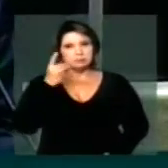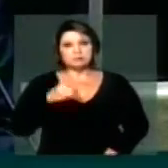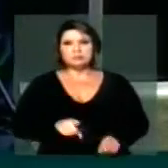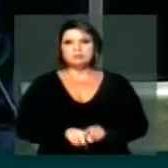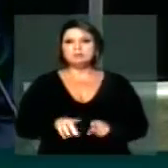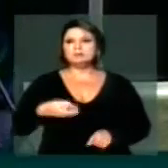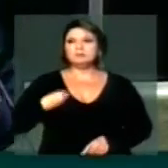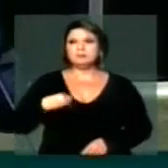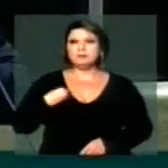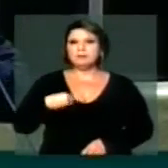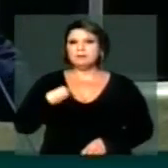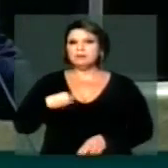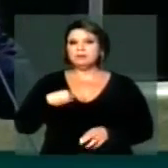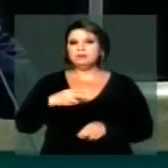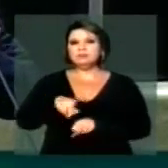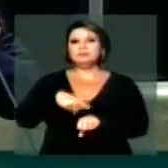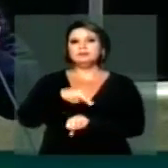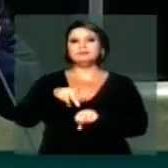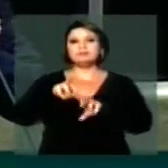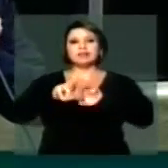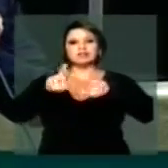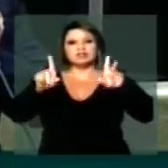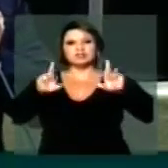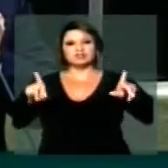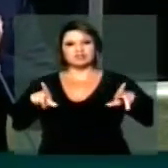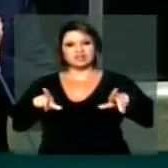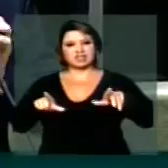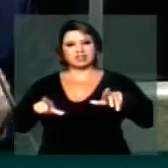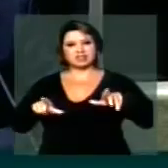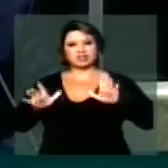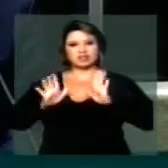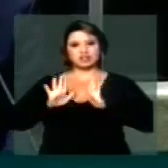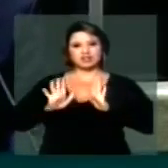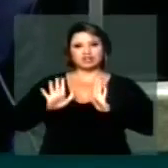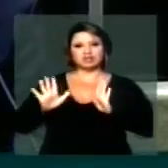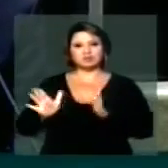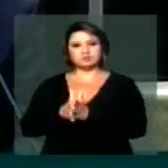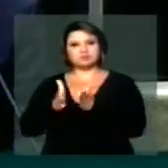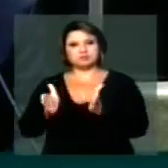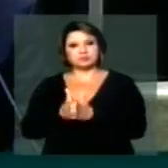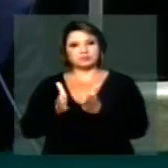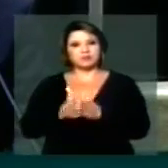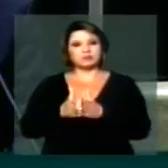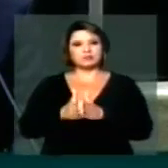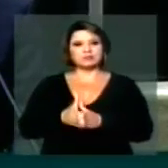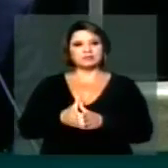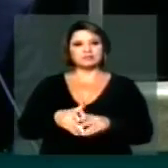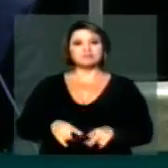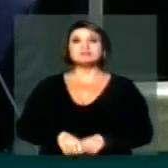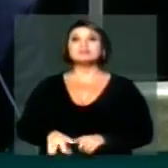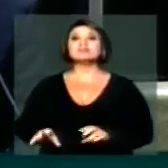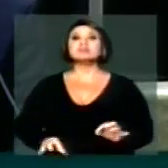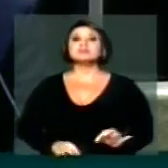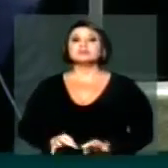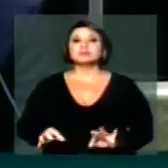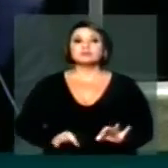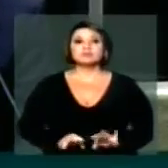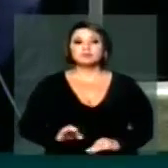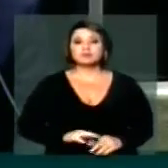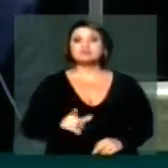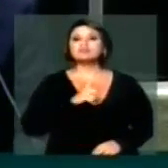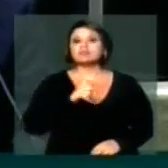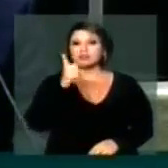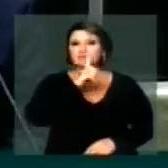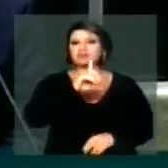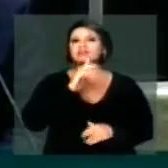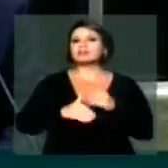Nós vivemos num país desigual, nós vivemos num país ainda profundamente injusto, apesar de